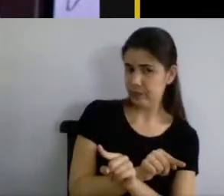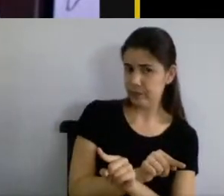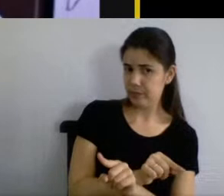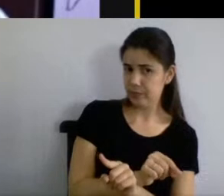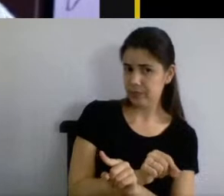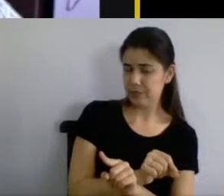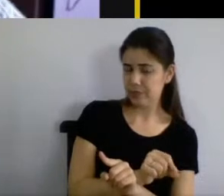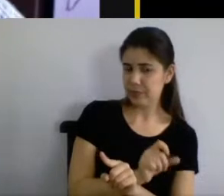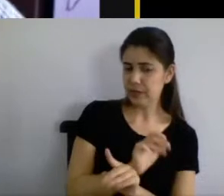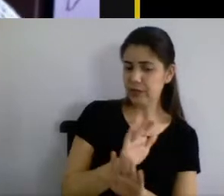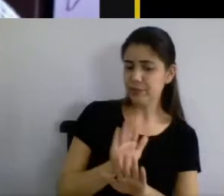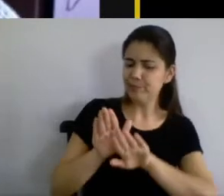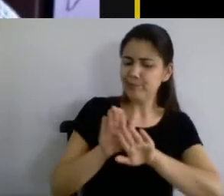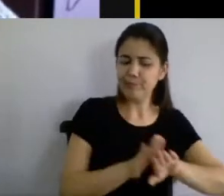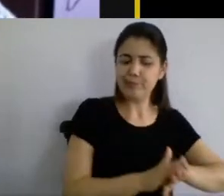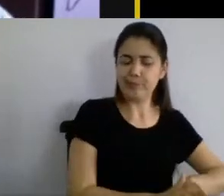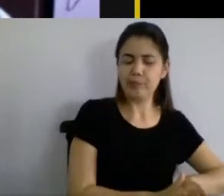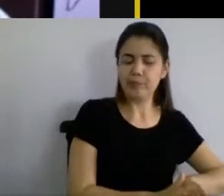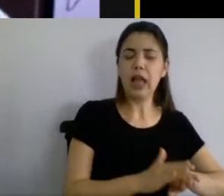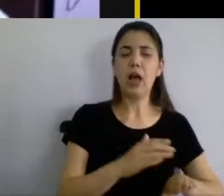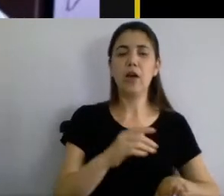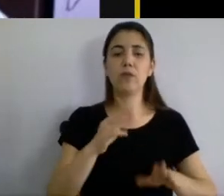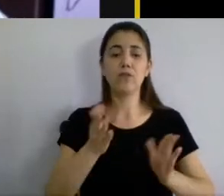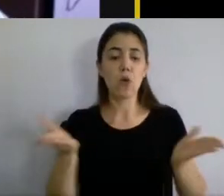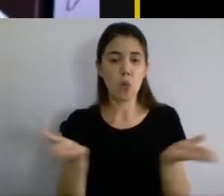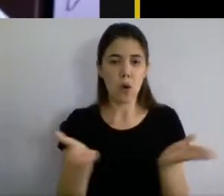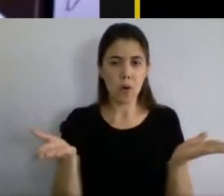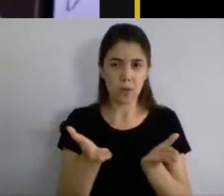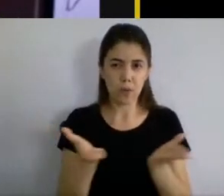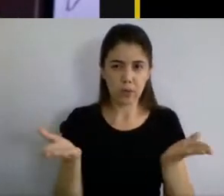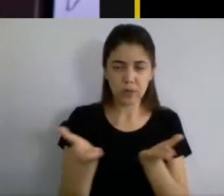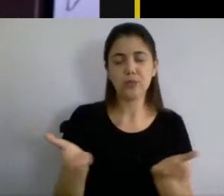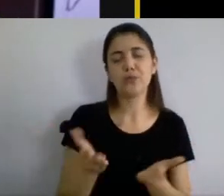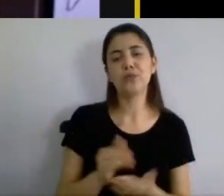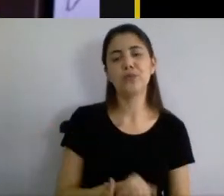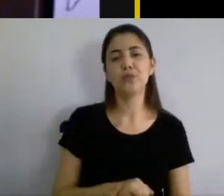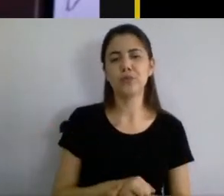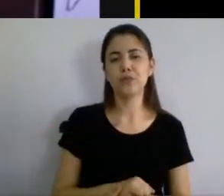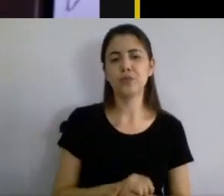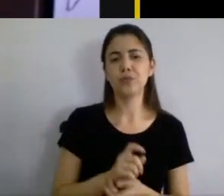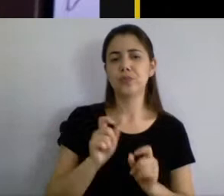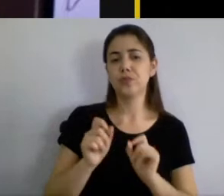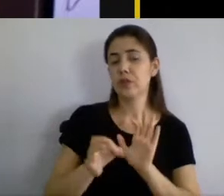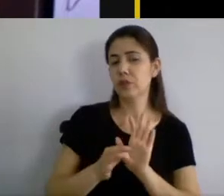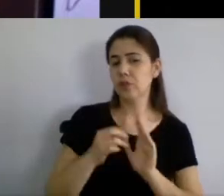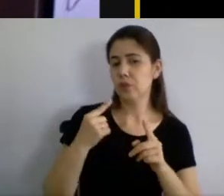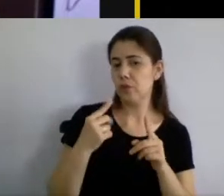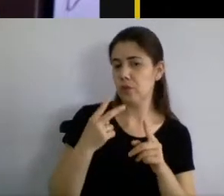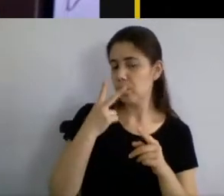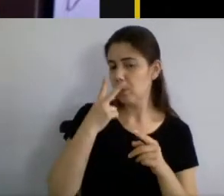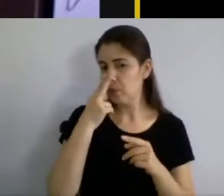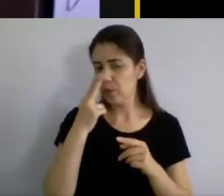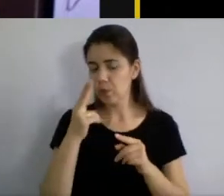presente, criando aquilo que um crítico norte-americano, que é